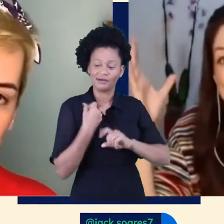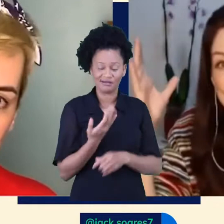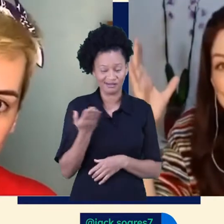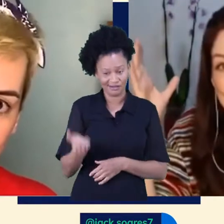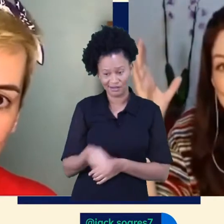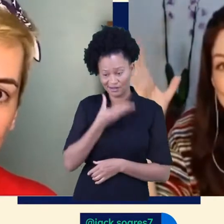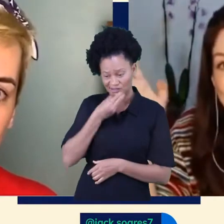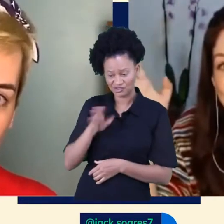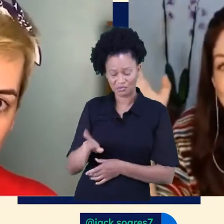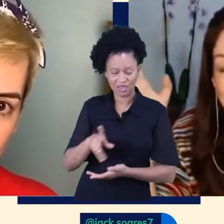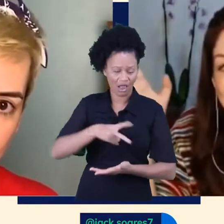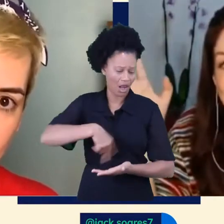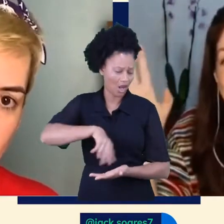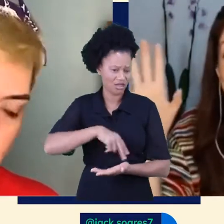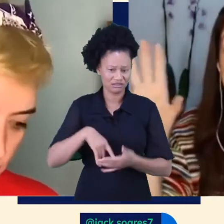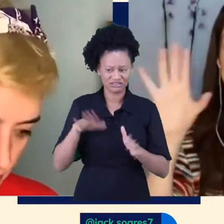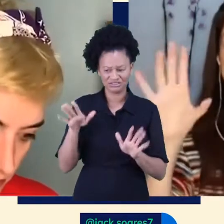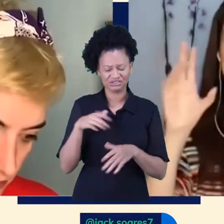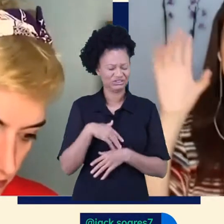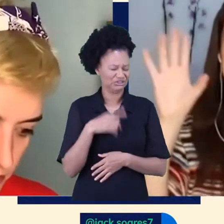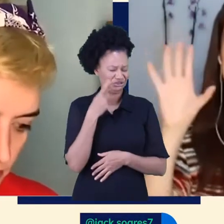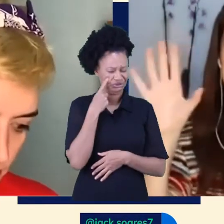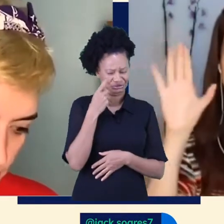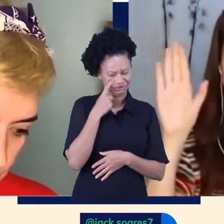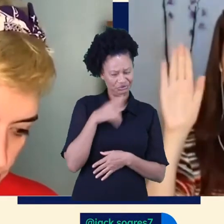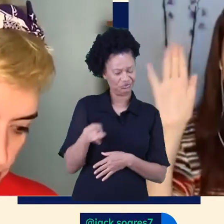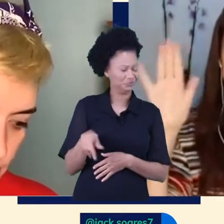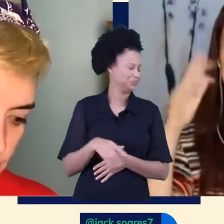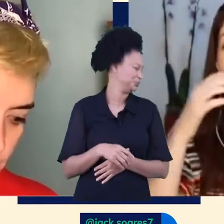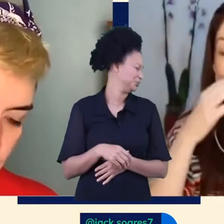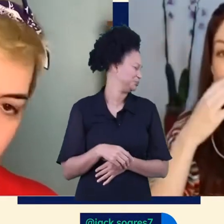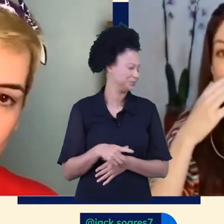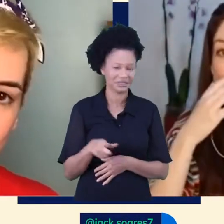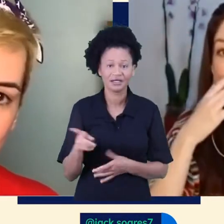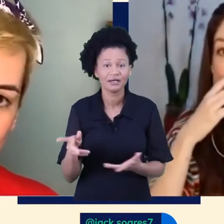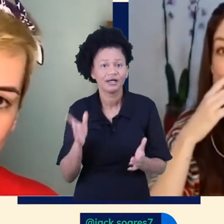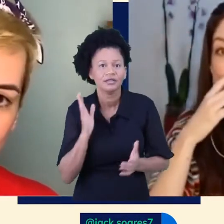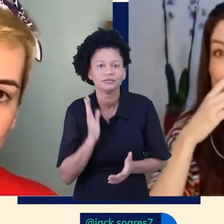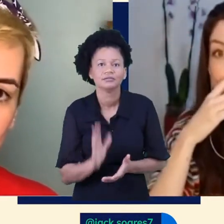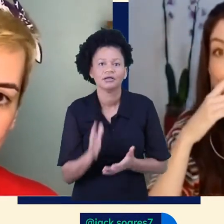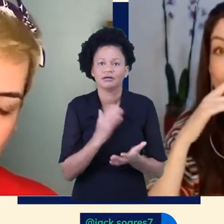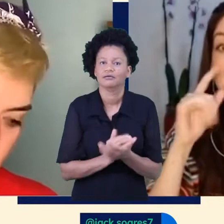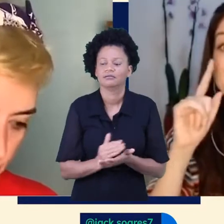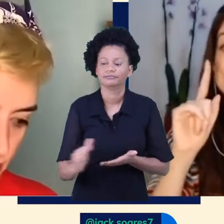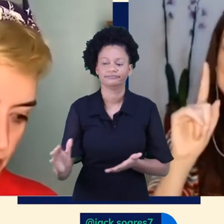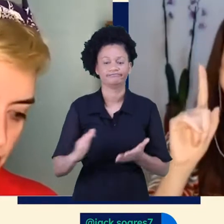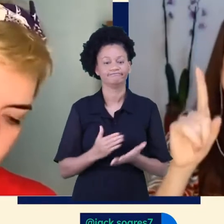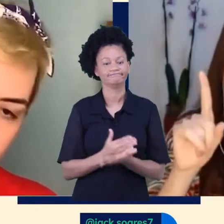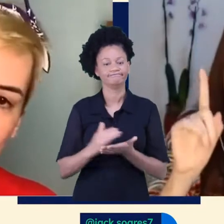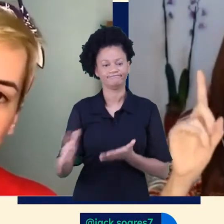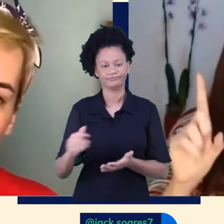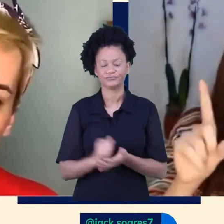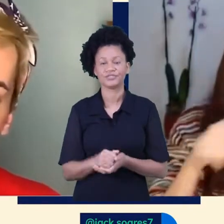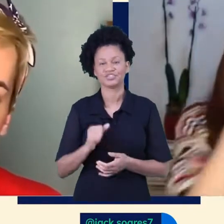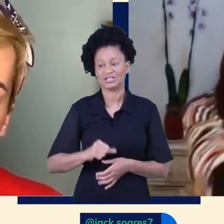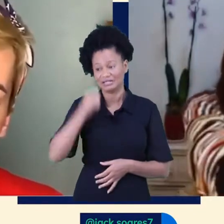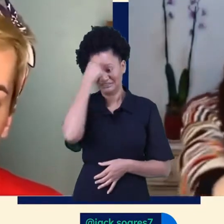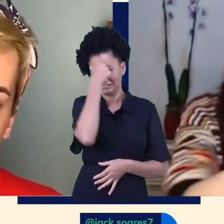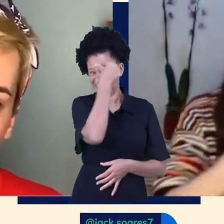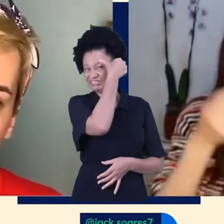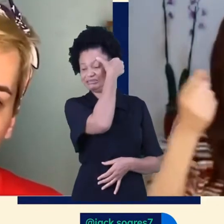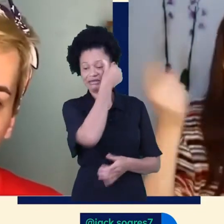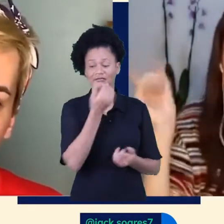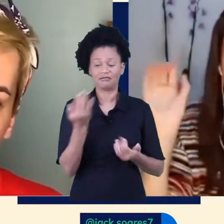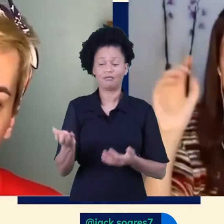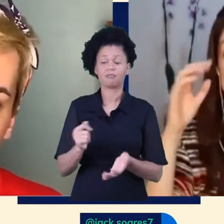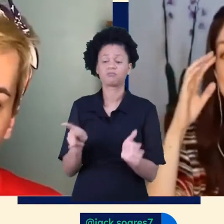ele chorou, né? Então, já começou ali a enfrentar esses estereótipos de gênero. Aí as pessoas acham que isso tem